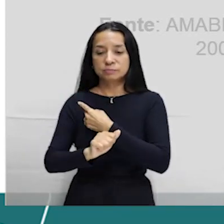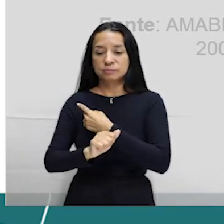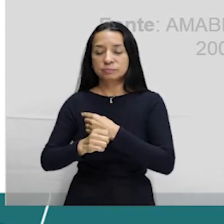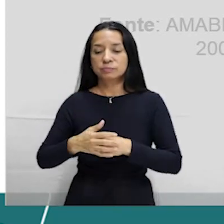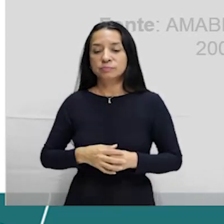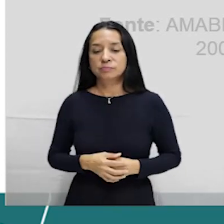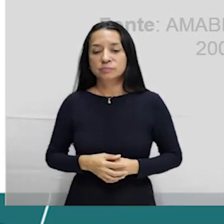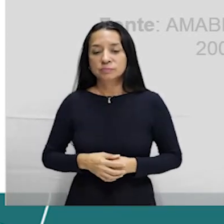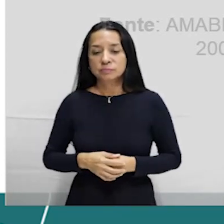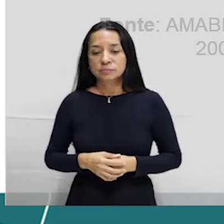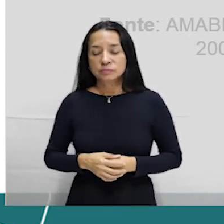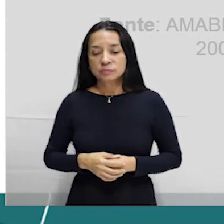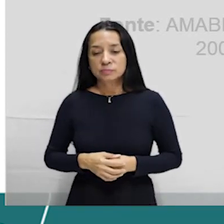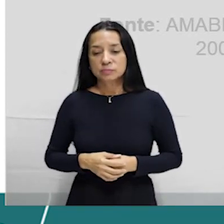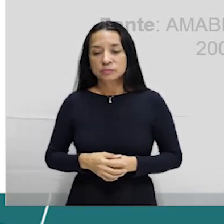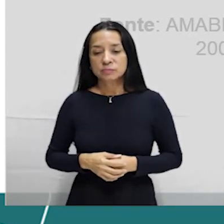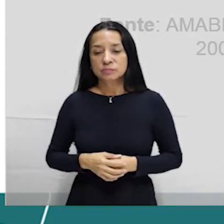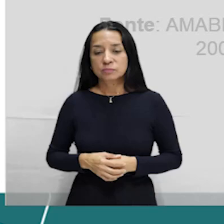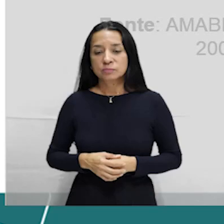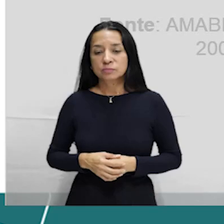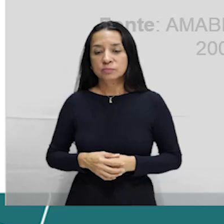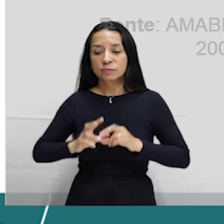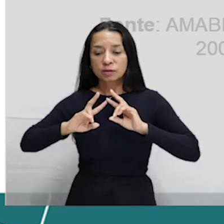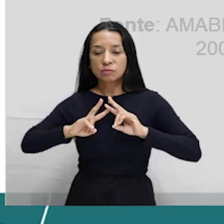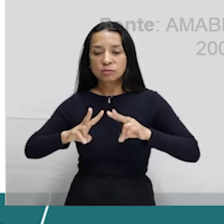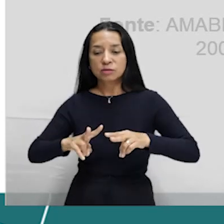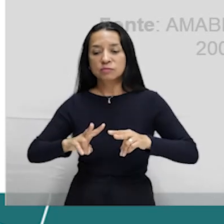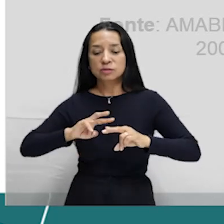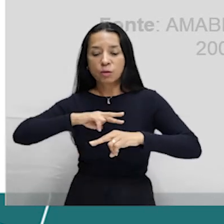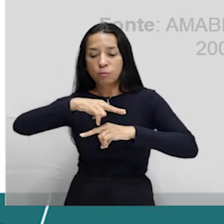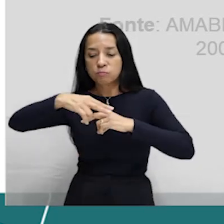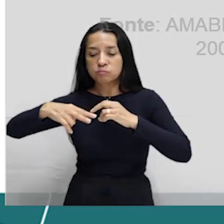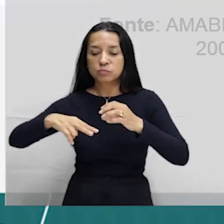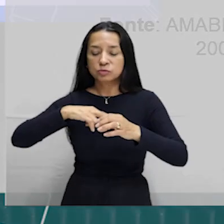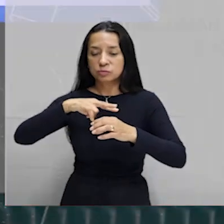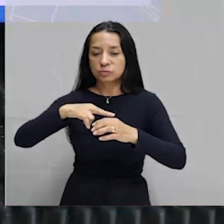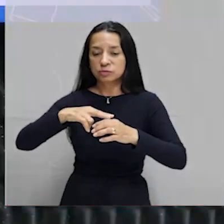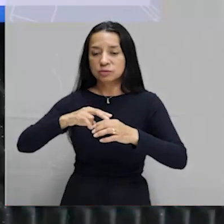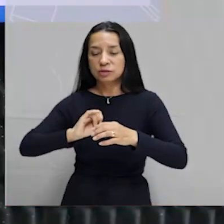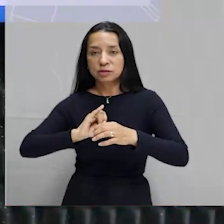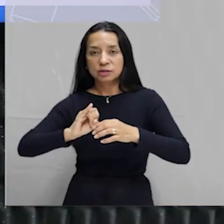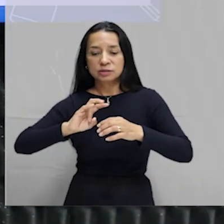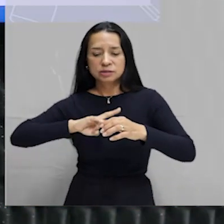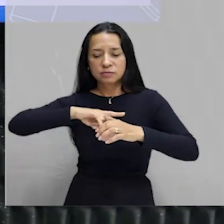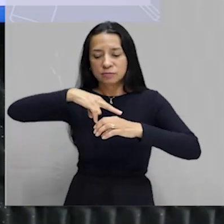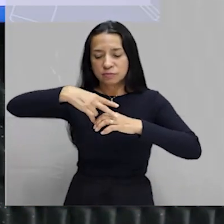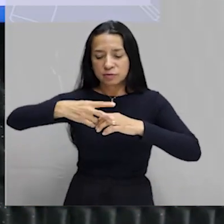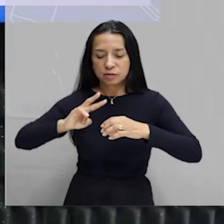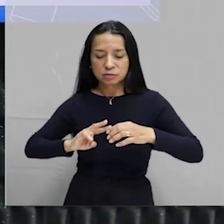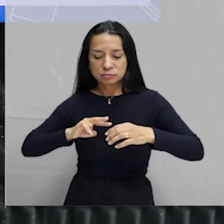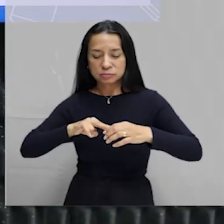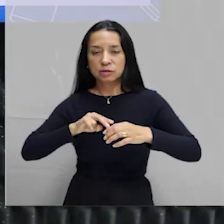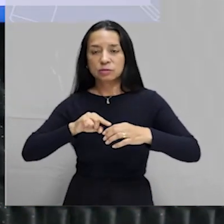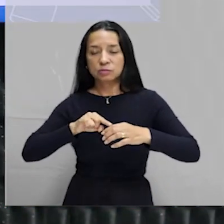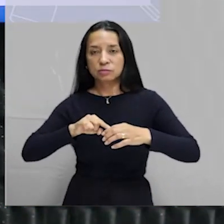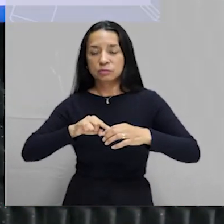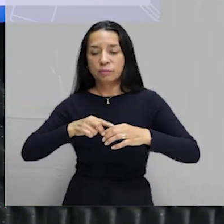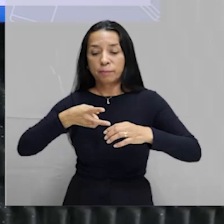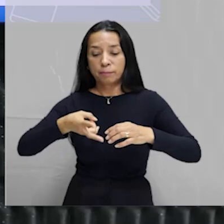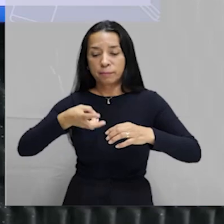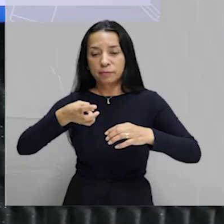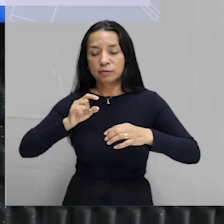aqui é o blastocisto na sua visão externa. Se a gente olha esse blastocisto na parte de dentro,